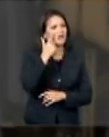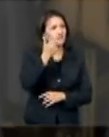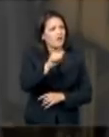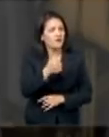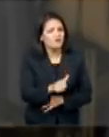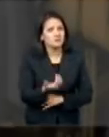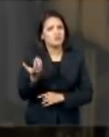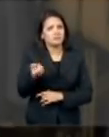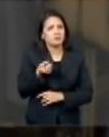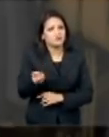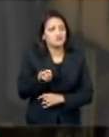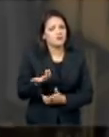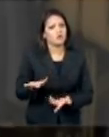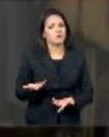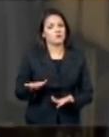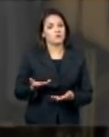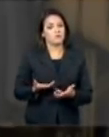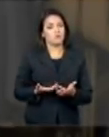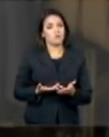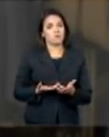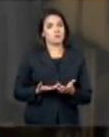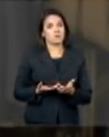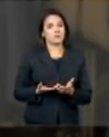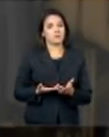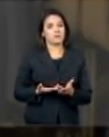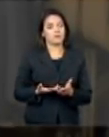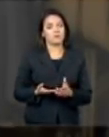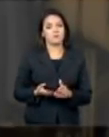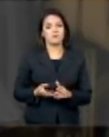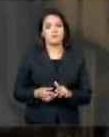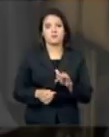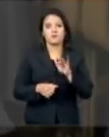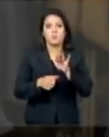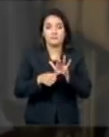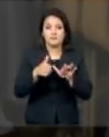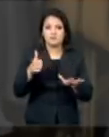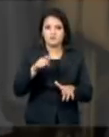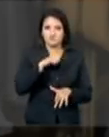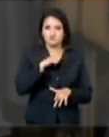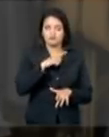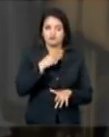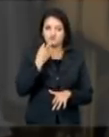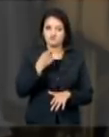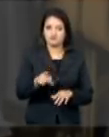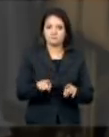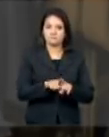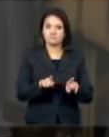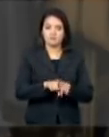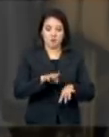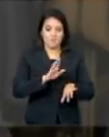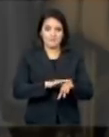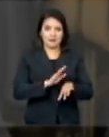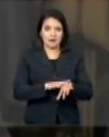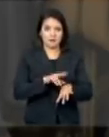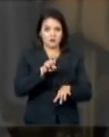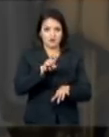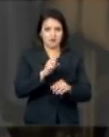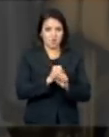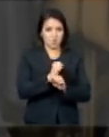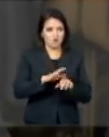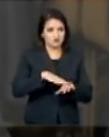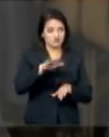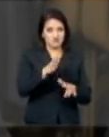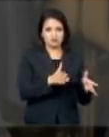primeiro a decisão que ora a lei cabe registrar transcurso do prazo superior a cinco anos entre o ato de concessão da